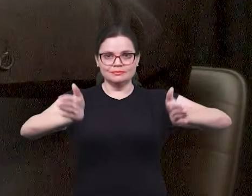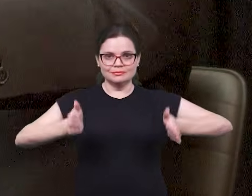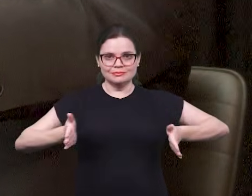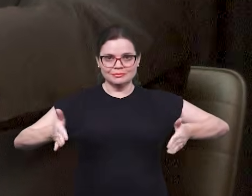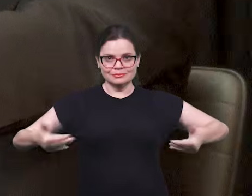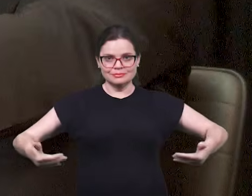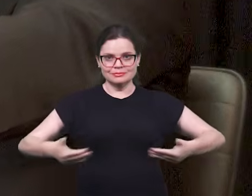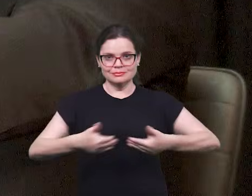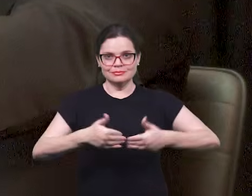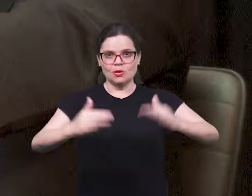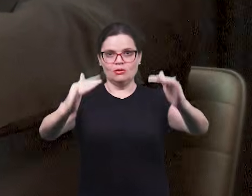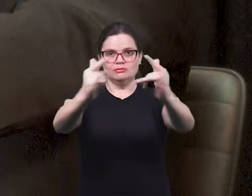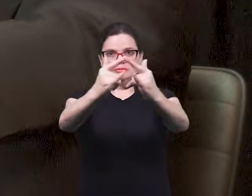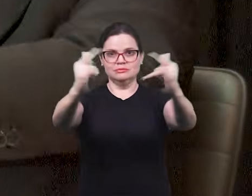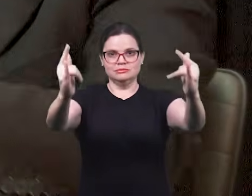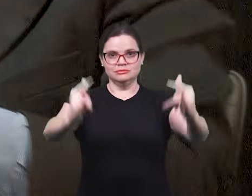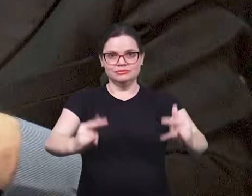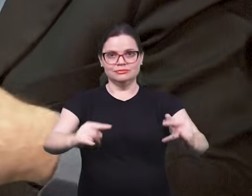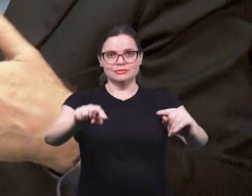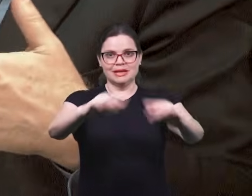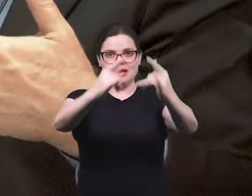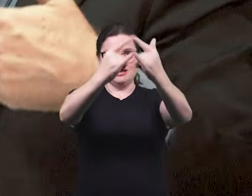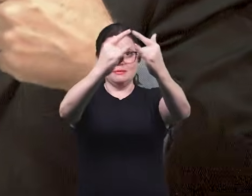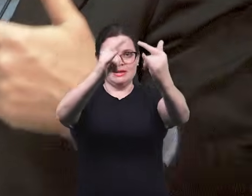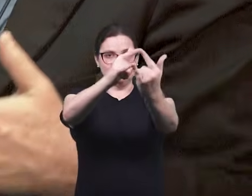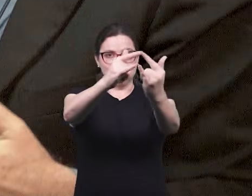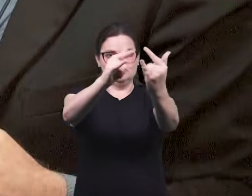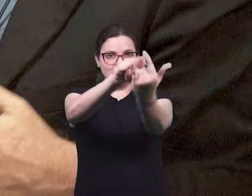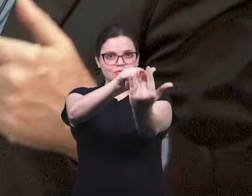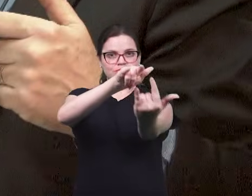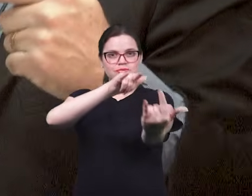madeira coberto de cobre, mostrando ali a